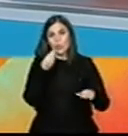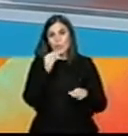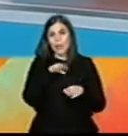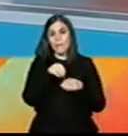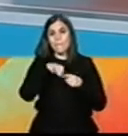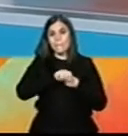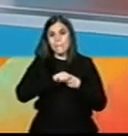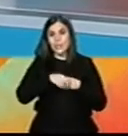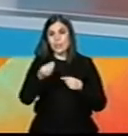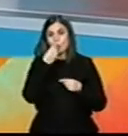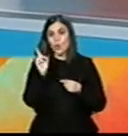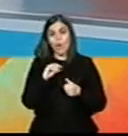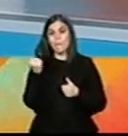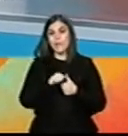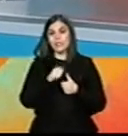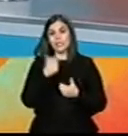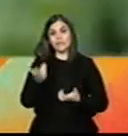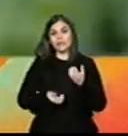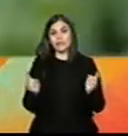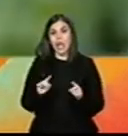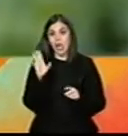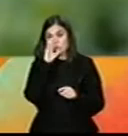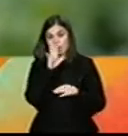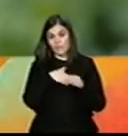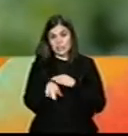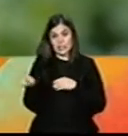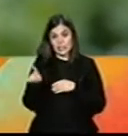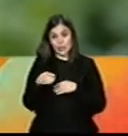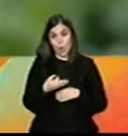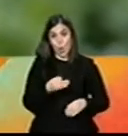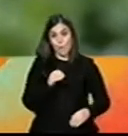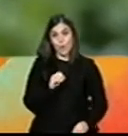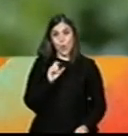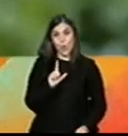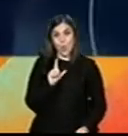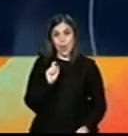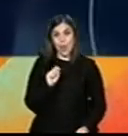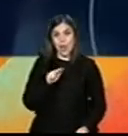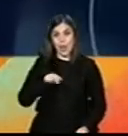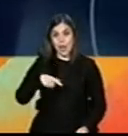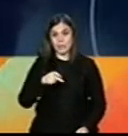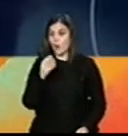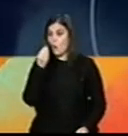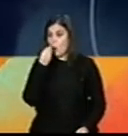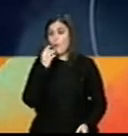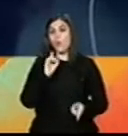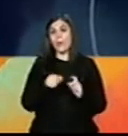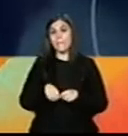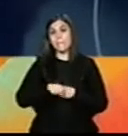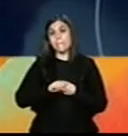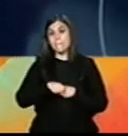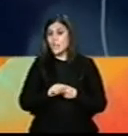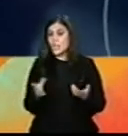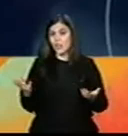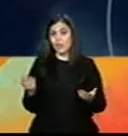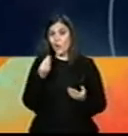em vez de comer batatas fritas, por exemplo, se fizerem estes palitos de polenta, elas estão a acabar por comer milho, não é? Palitos de